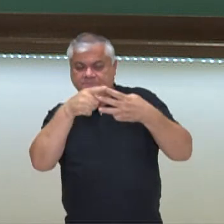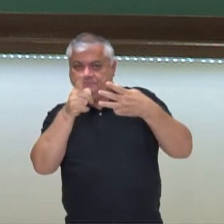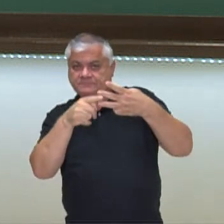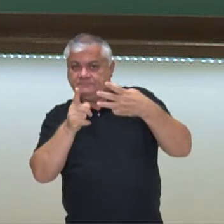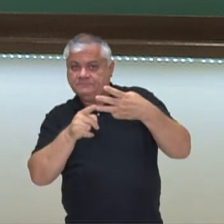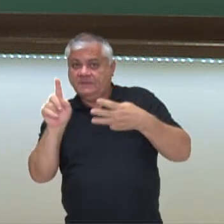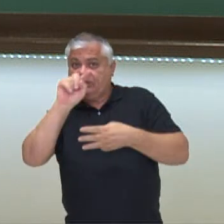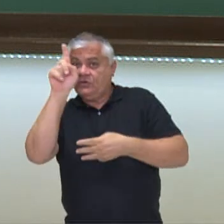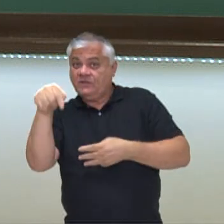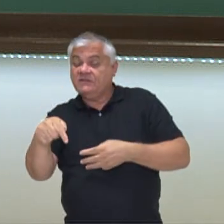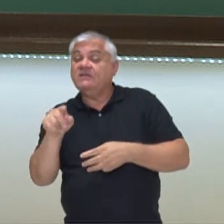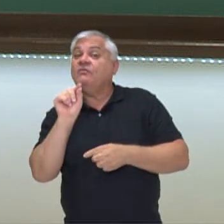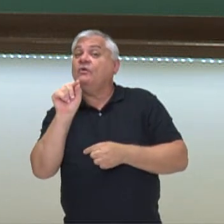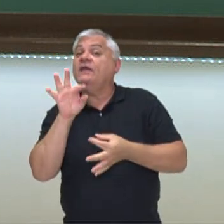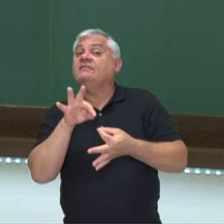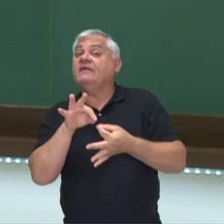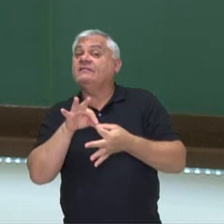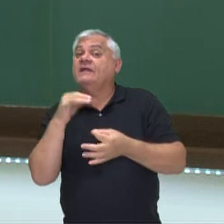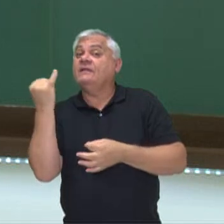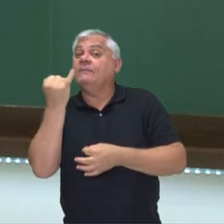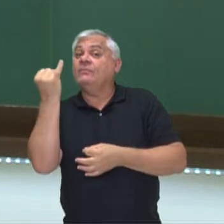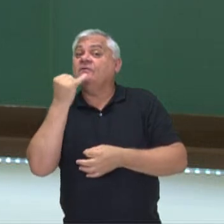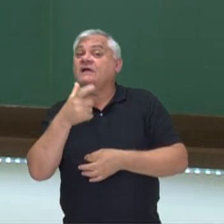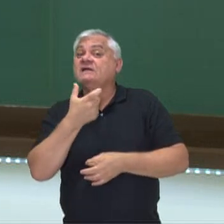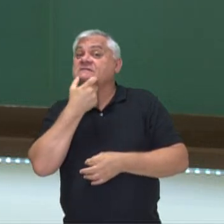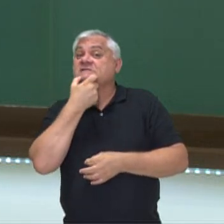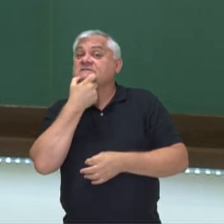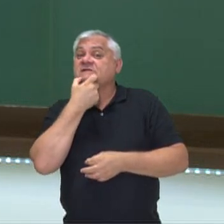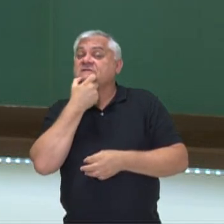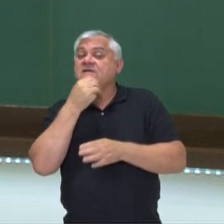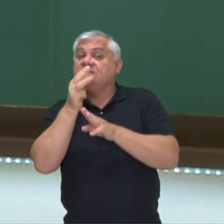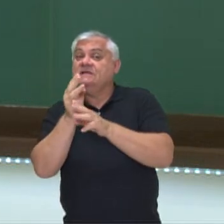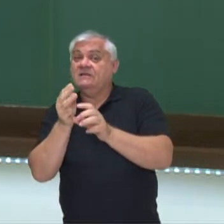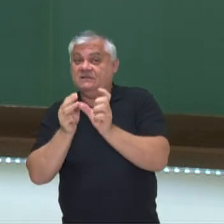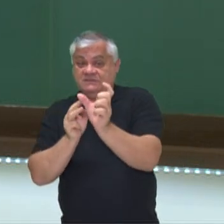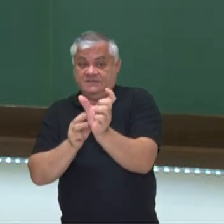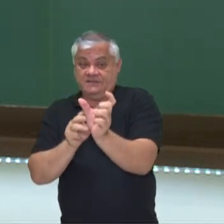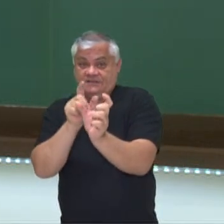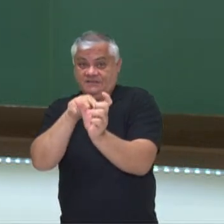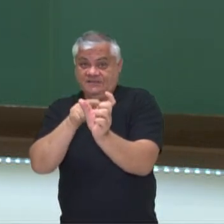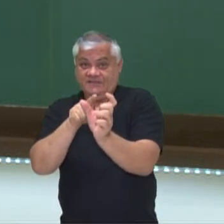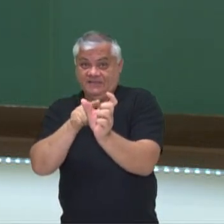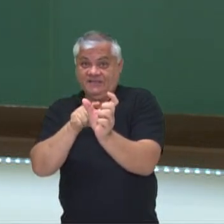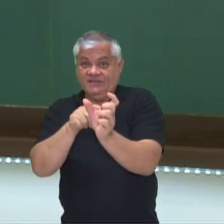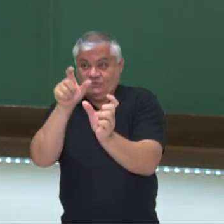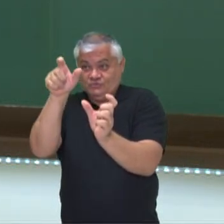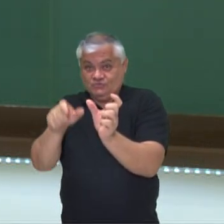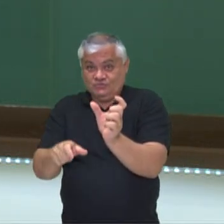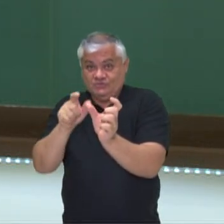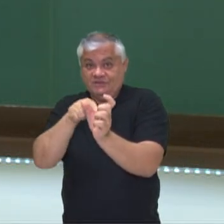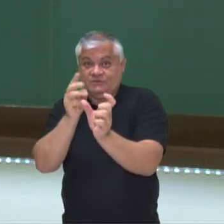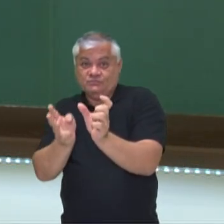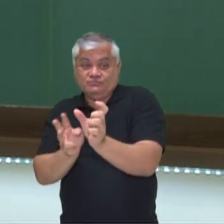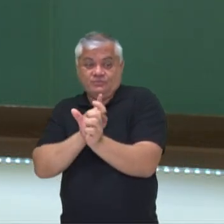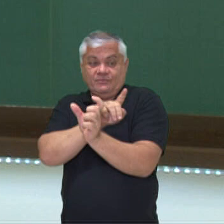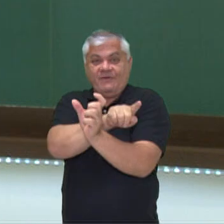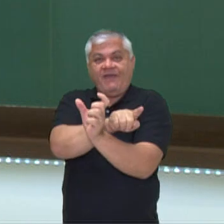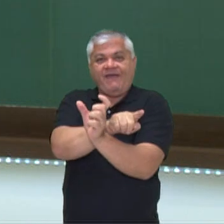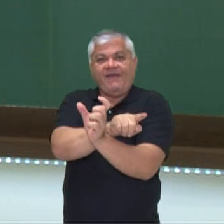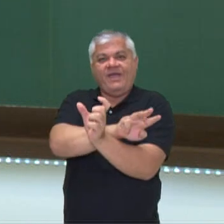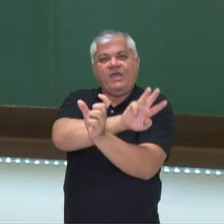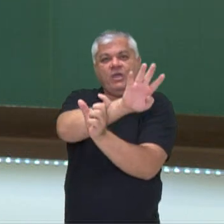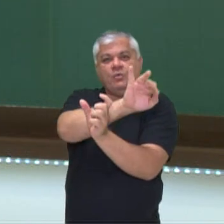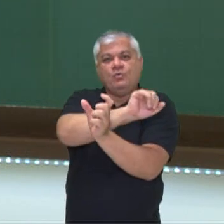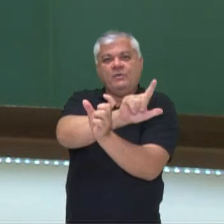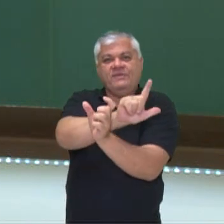podia se esquecer de um detalhe. Em inglês, a nossa partícula de futuro, o will, ele